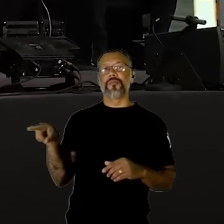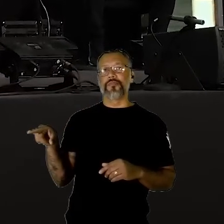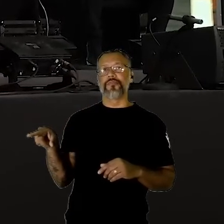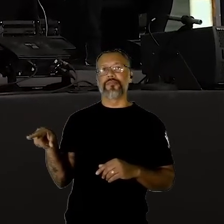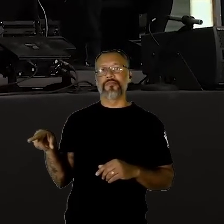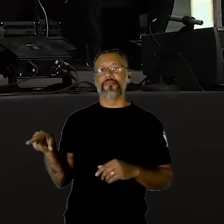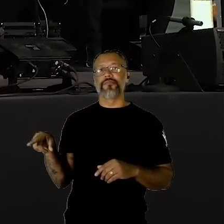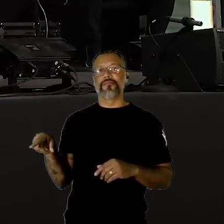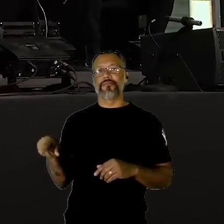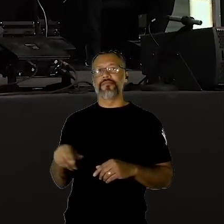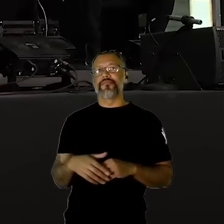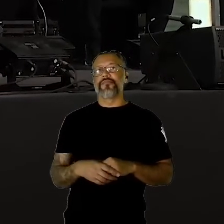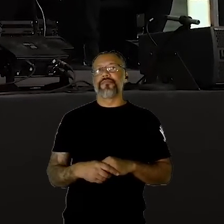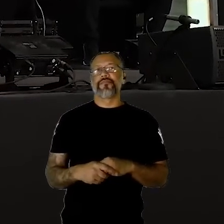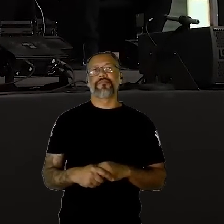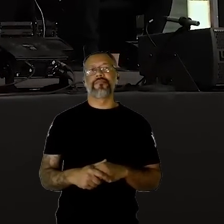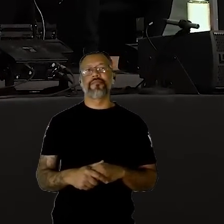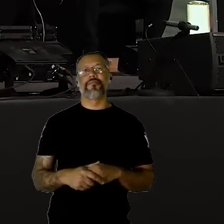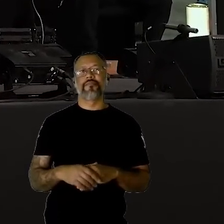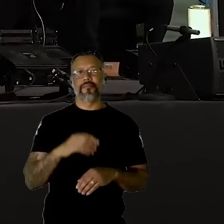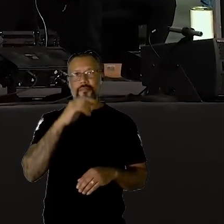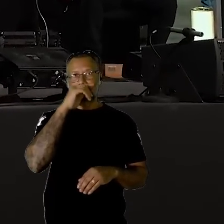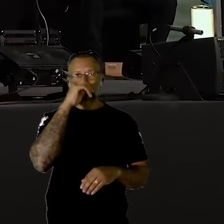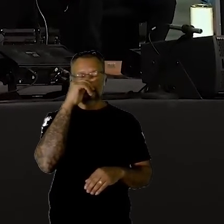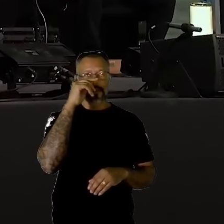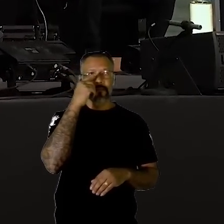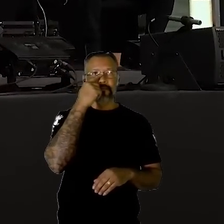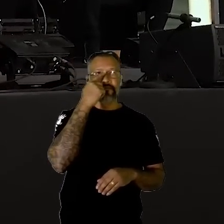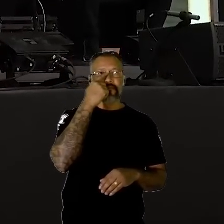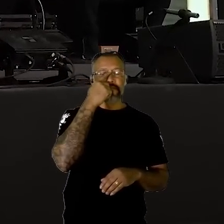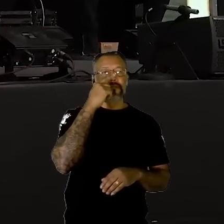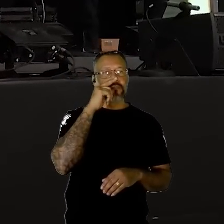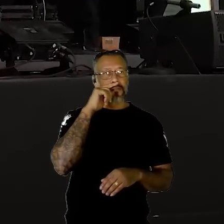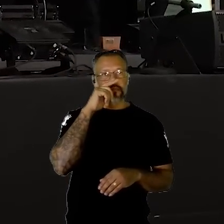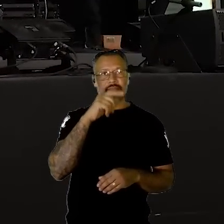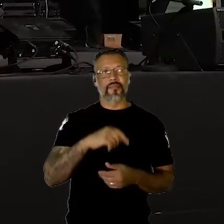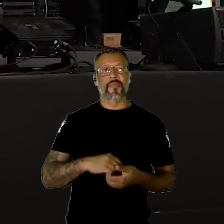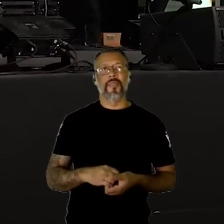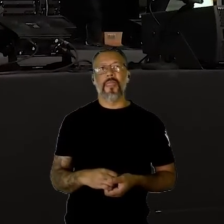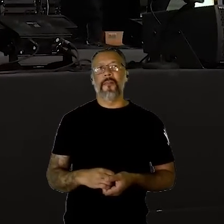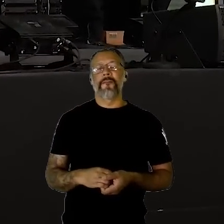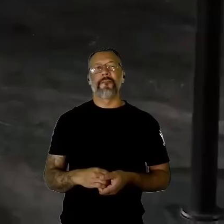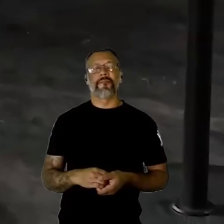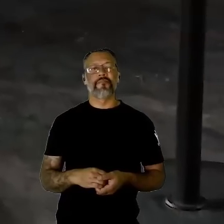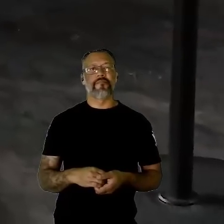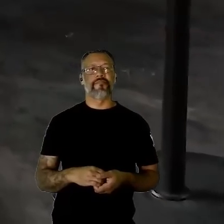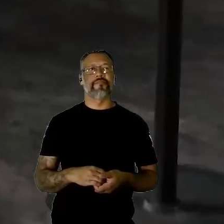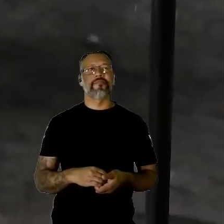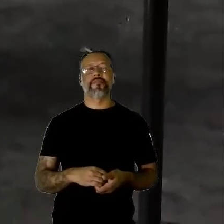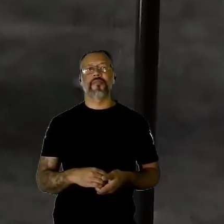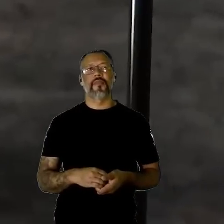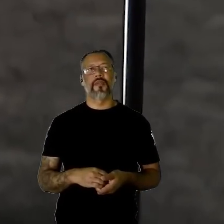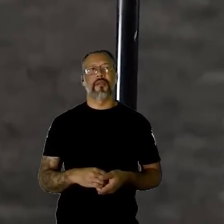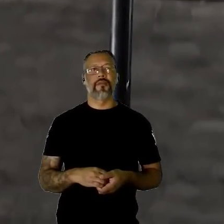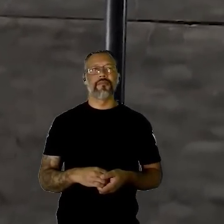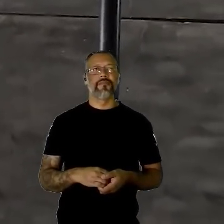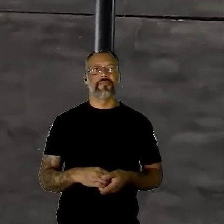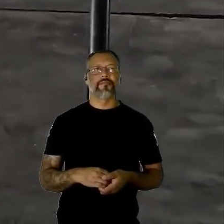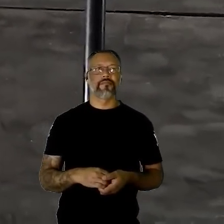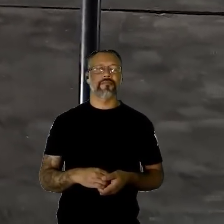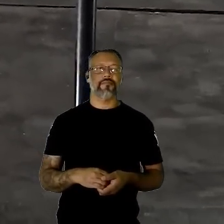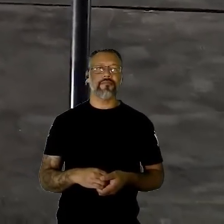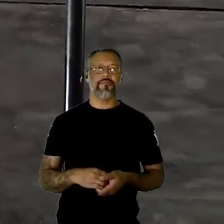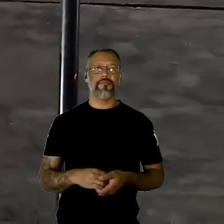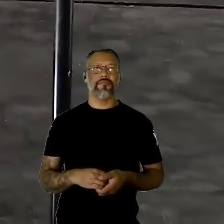armário e a outra vai para o lixo mas as duas são latas só que uma tem algo a outra não tem uma tem algo outra